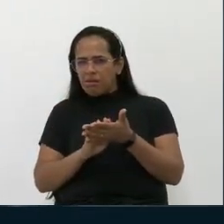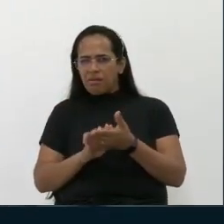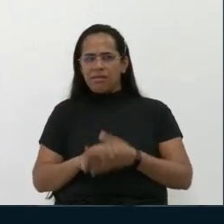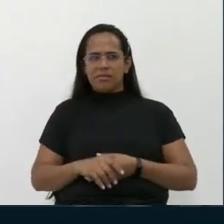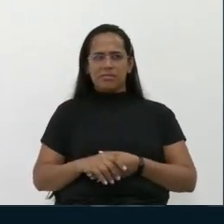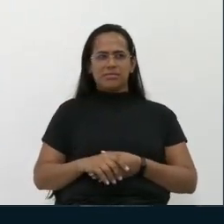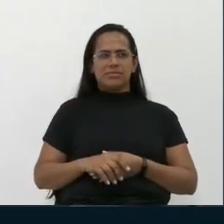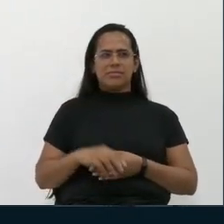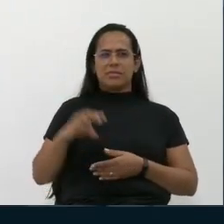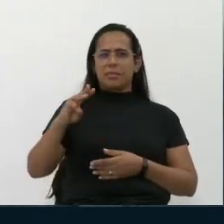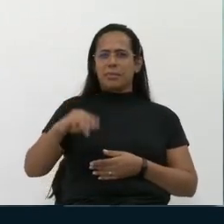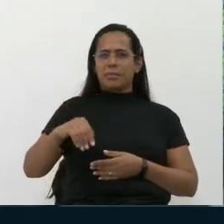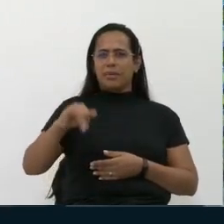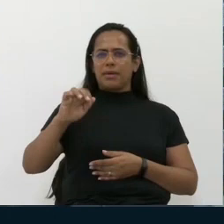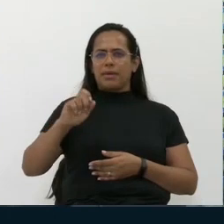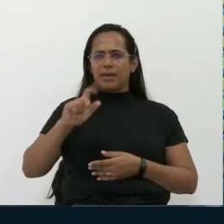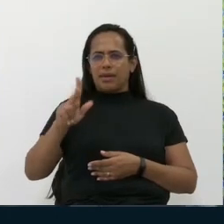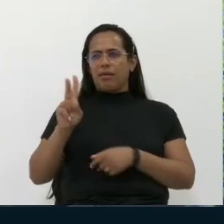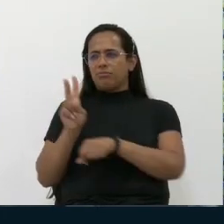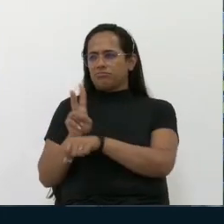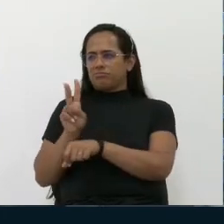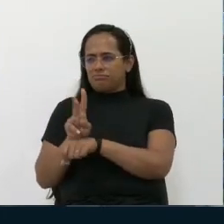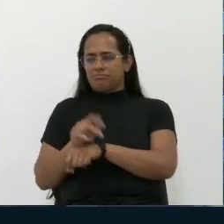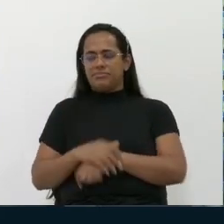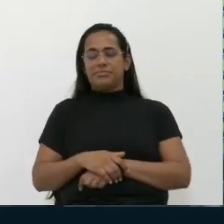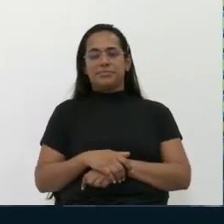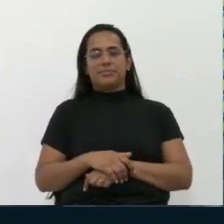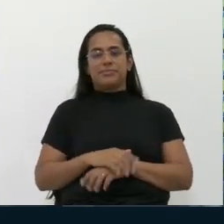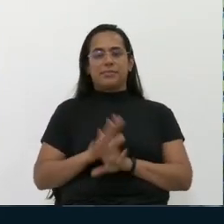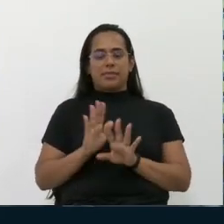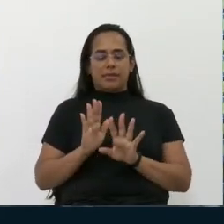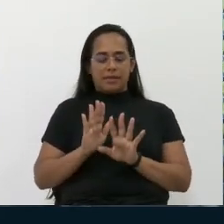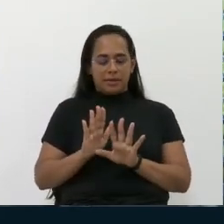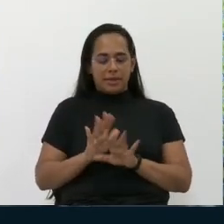agora. Presidente, é sério que eu vou falar.